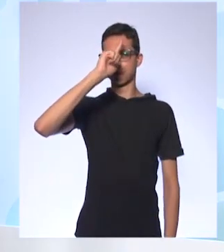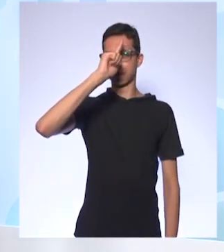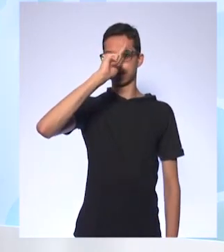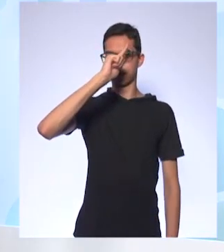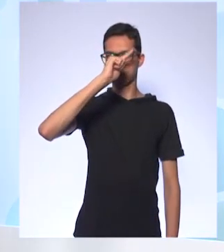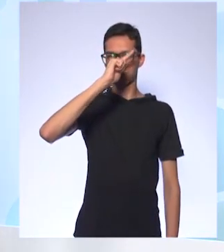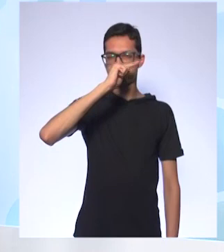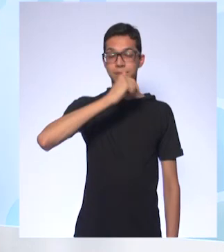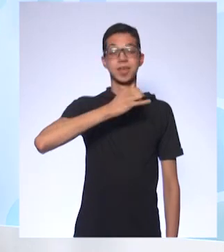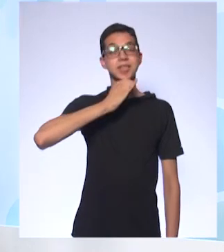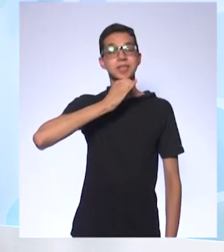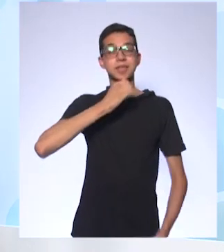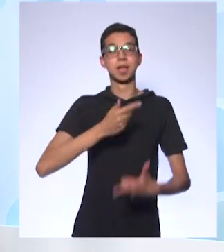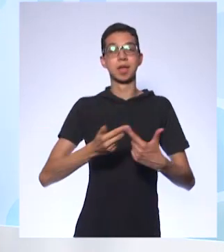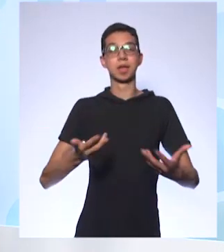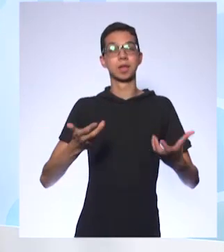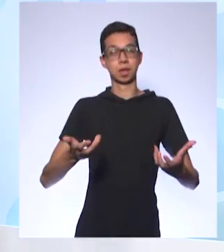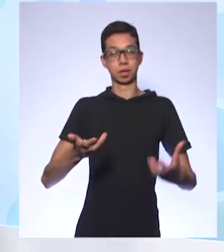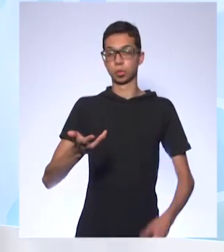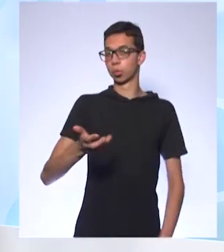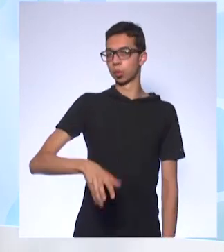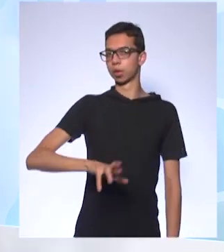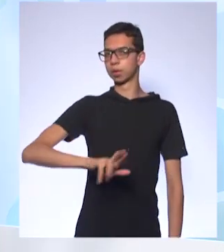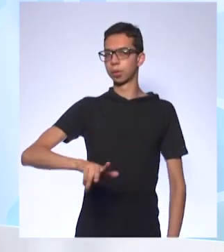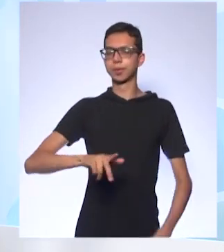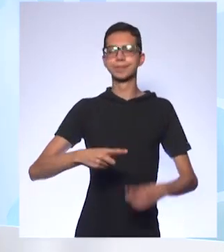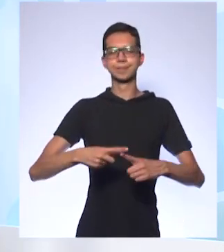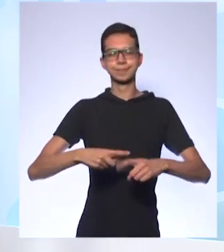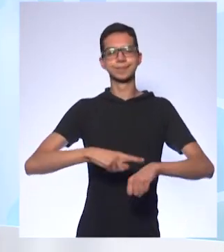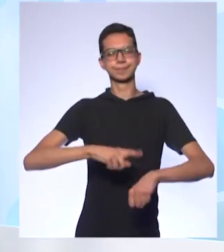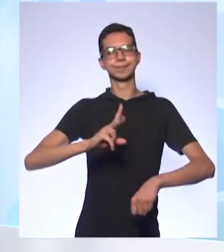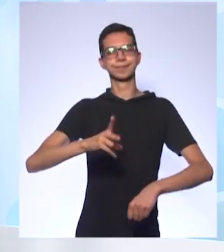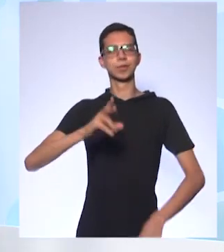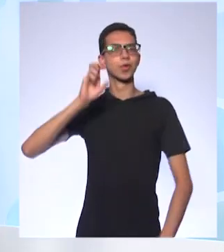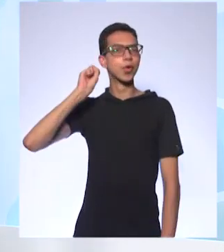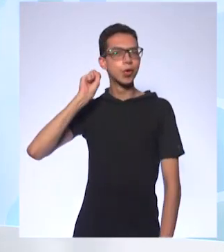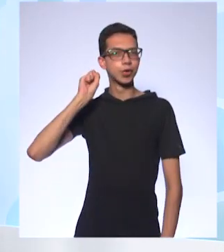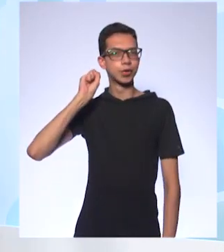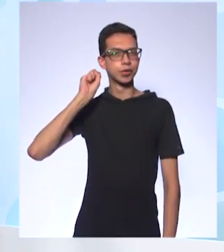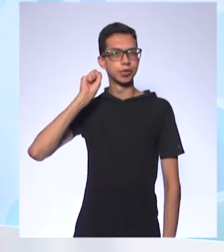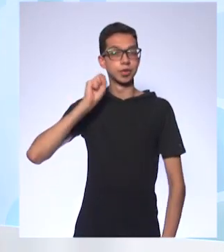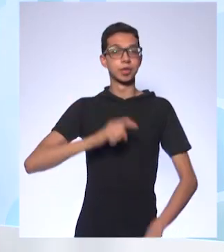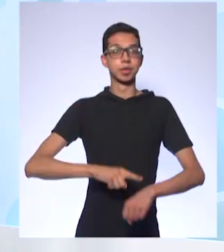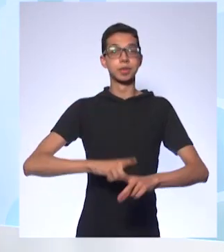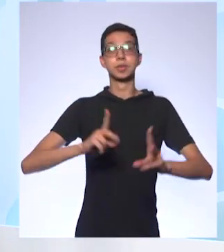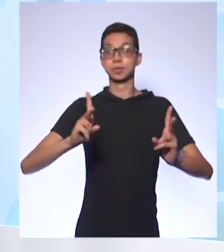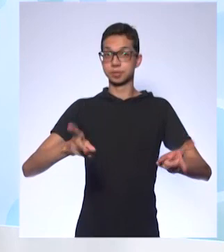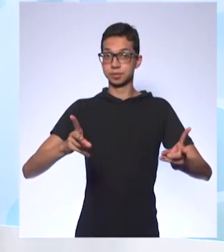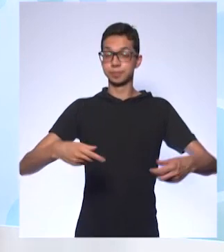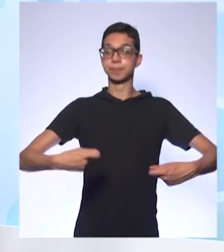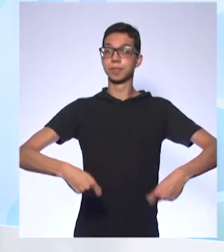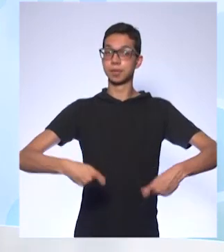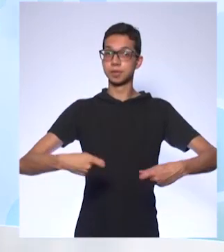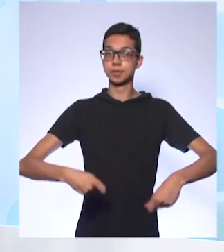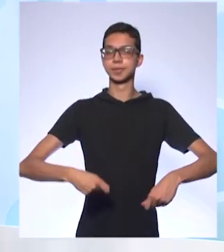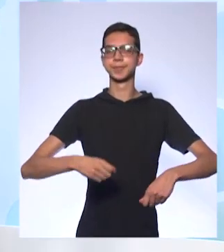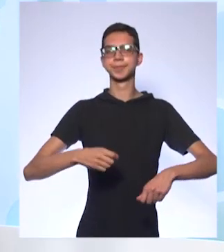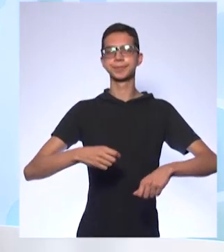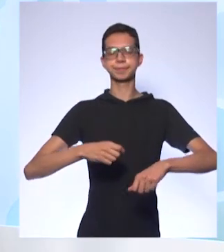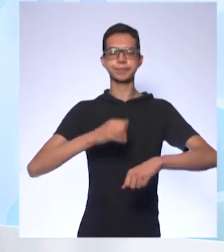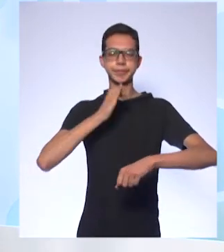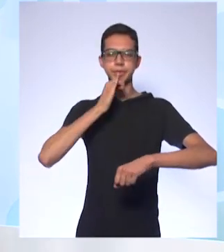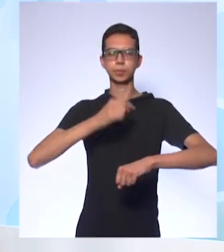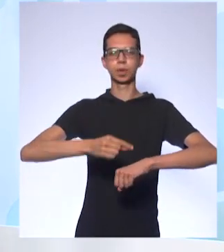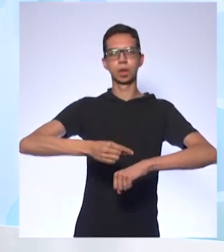coisa que ele queira ou não queira. Ele está a todo momento escutando aquilo. Ele está a todo momento, ele vai ter que estar dando cordas, né? Ele tem que estar